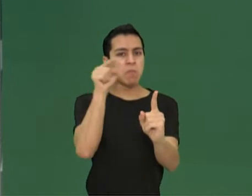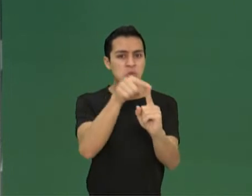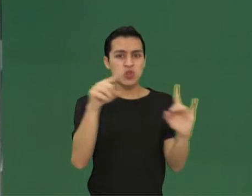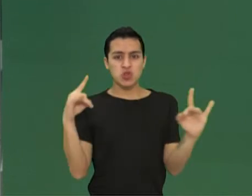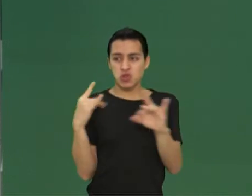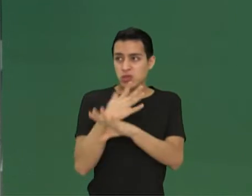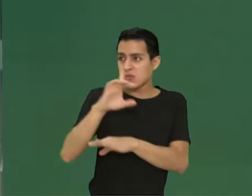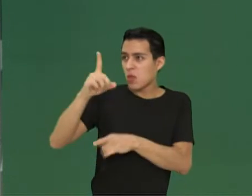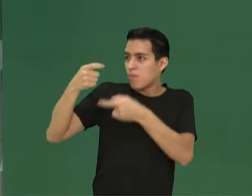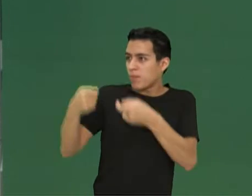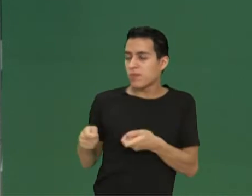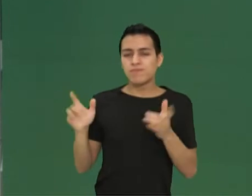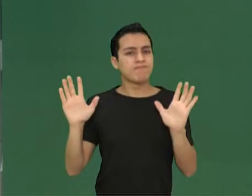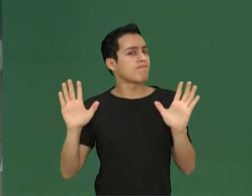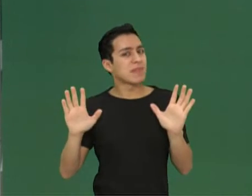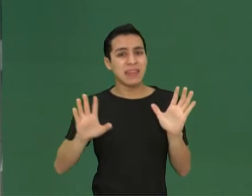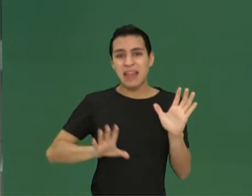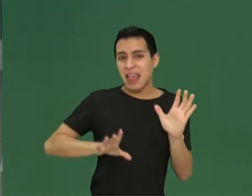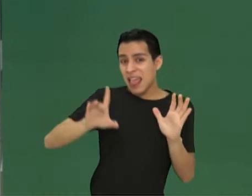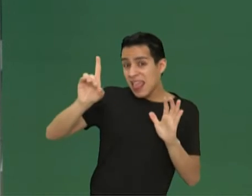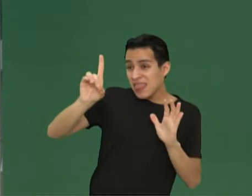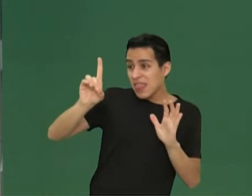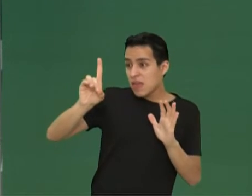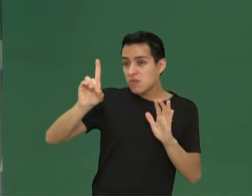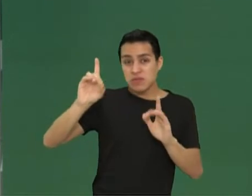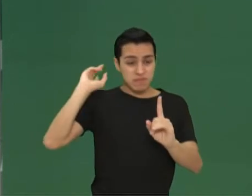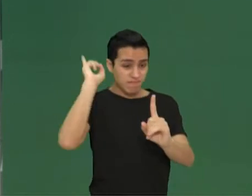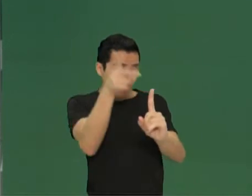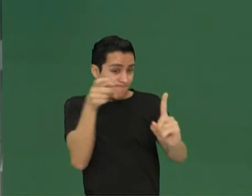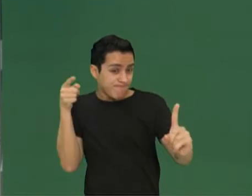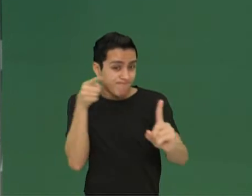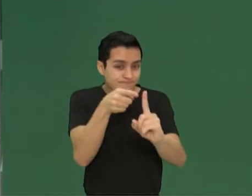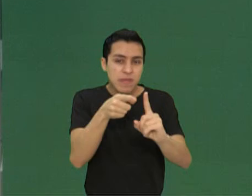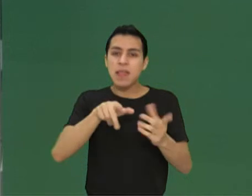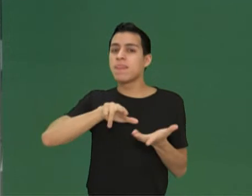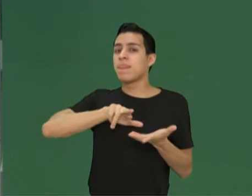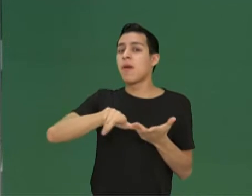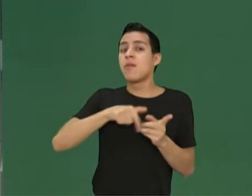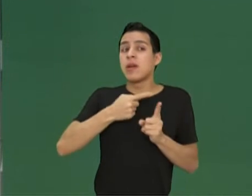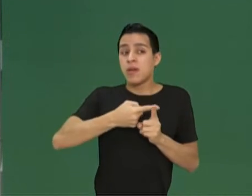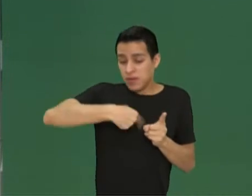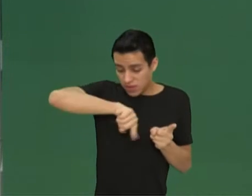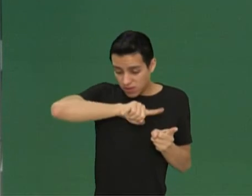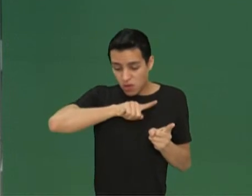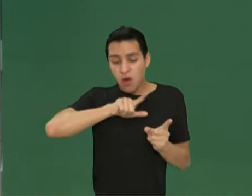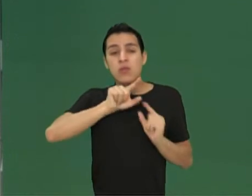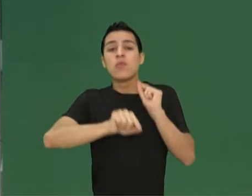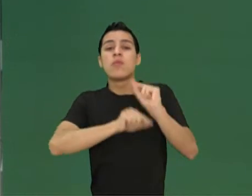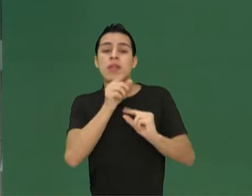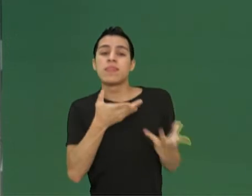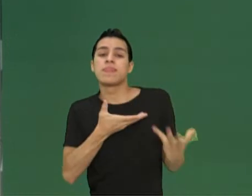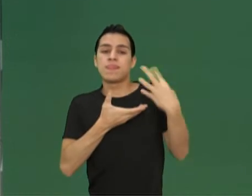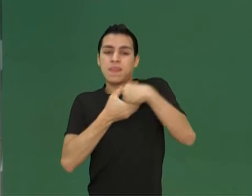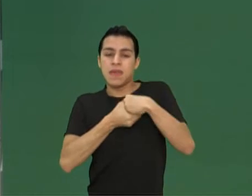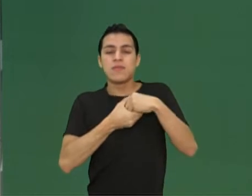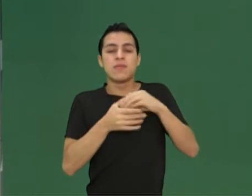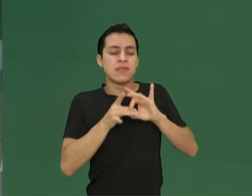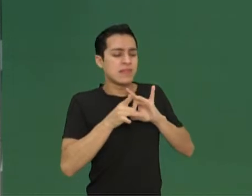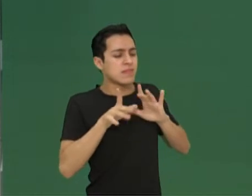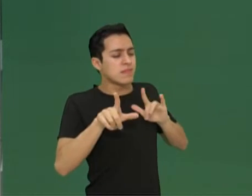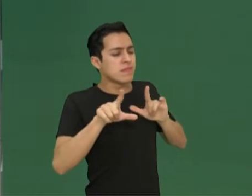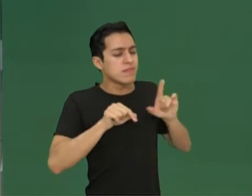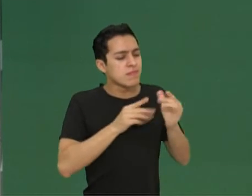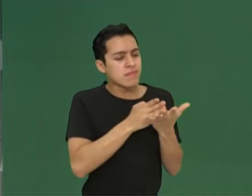delimitado por Deus. Não é Deus que lança a nossa flecha. Por quê? Porque nós possuímos o livre-arbítrio. E